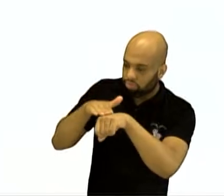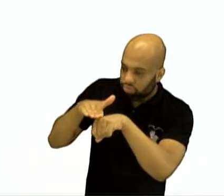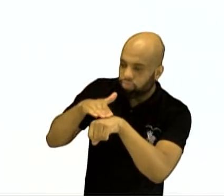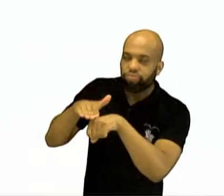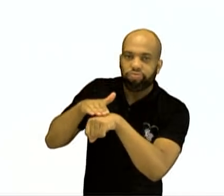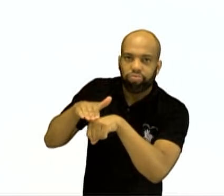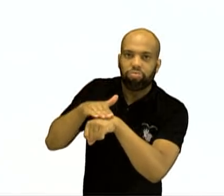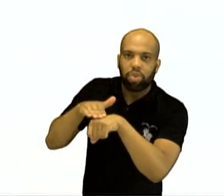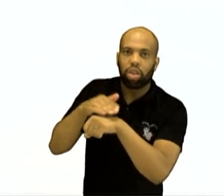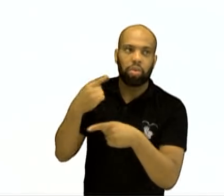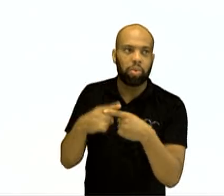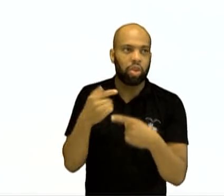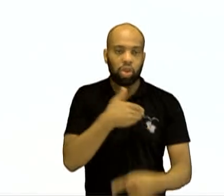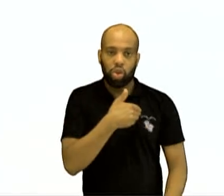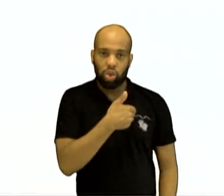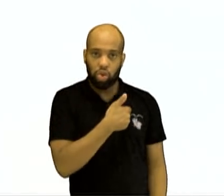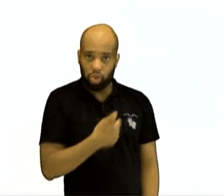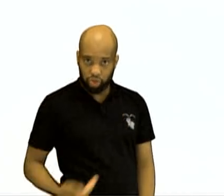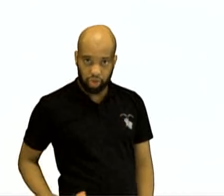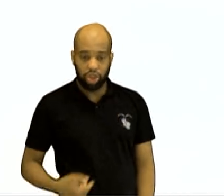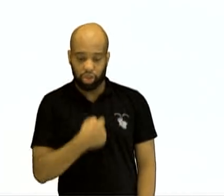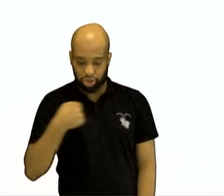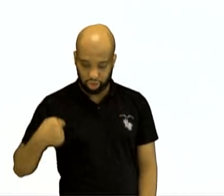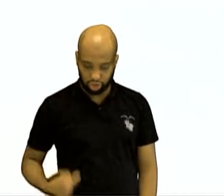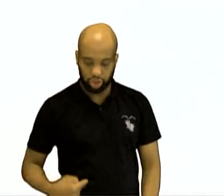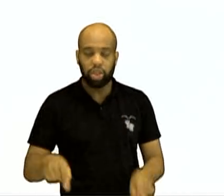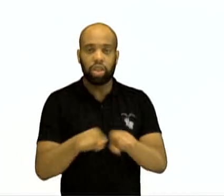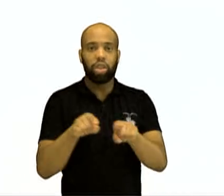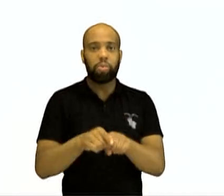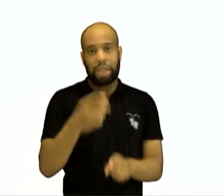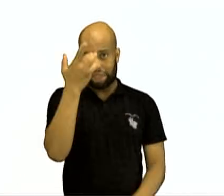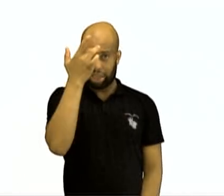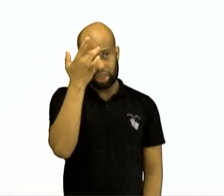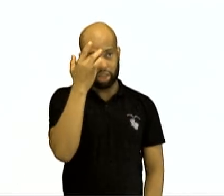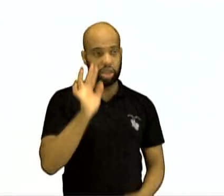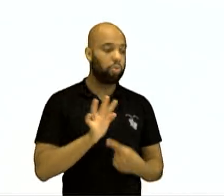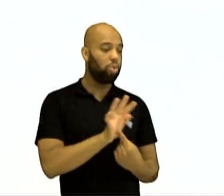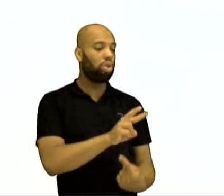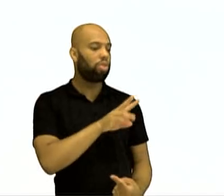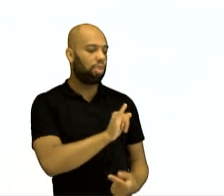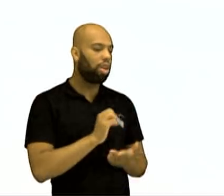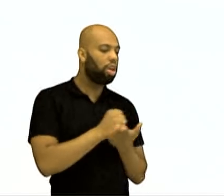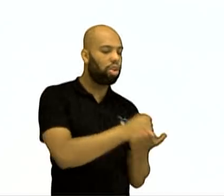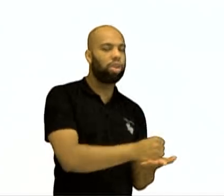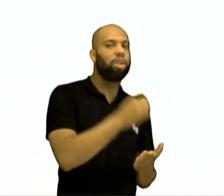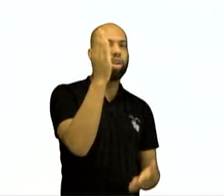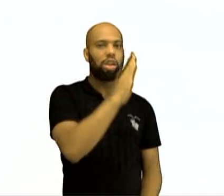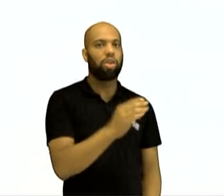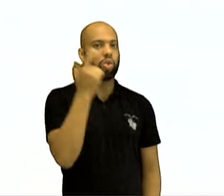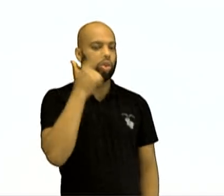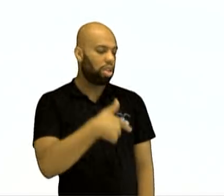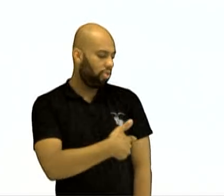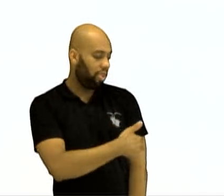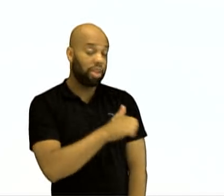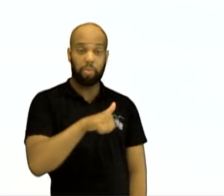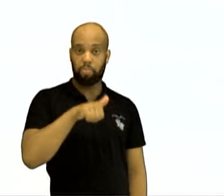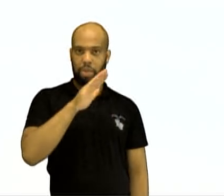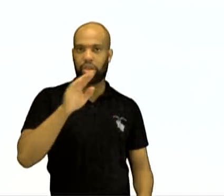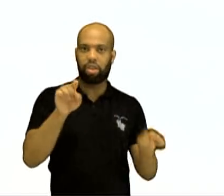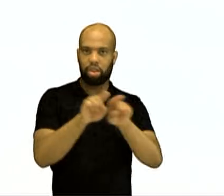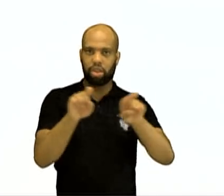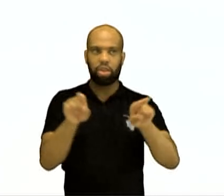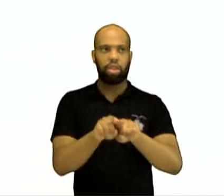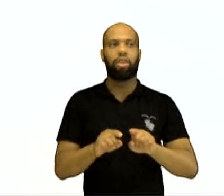tanto os governos chineses quanto indiano, né, o governo da China e da Índia, sinalizaram que ajudariam o Brasil a obter mais doses da vacina e que